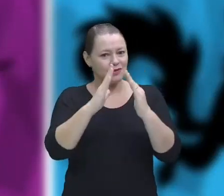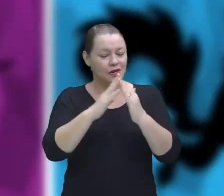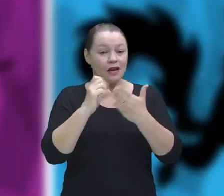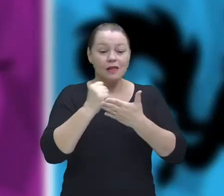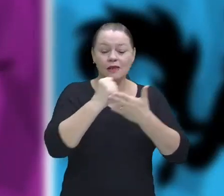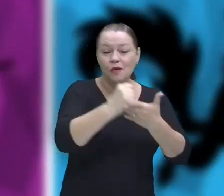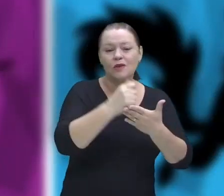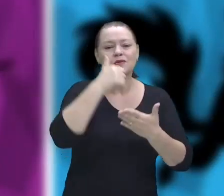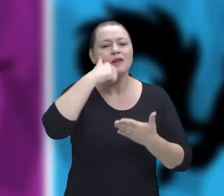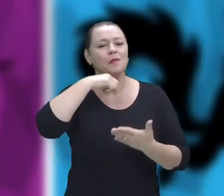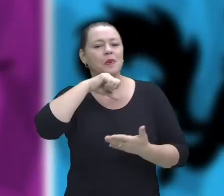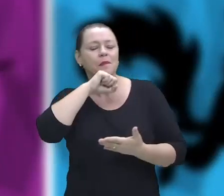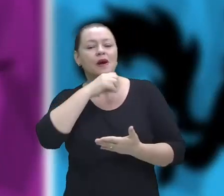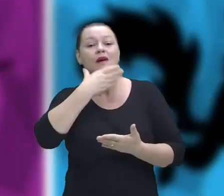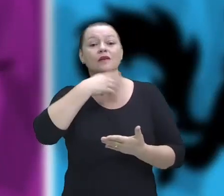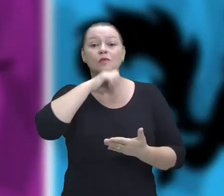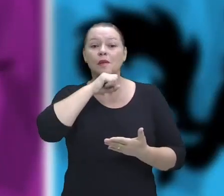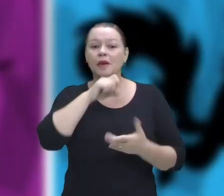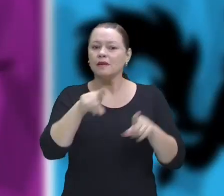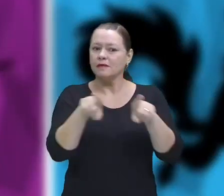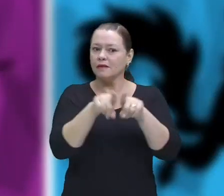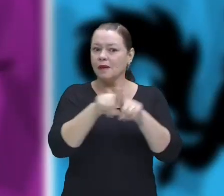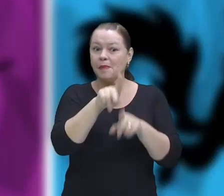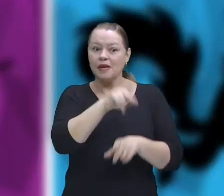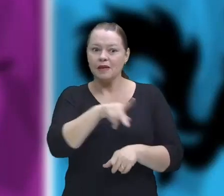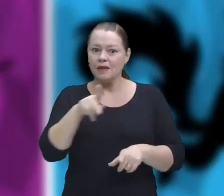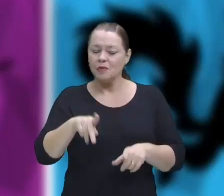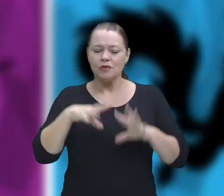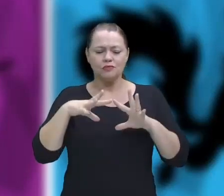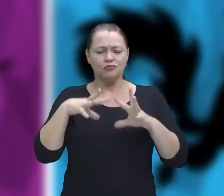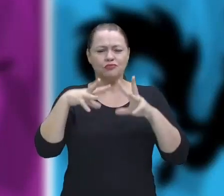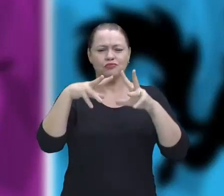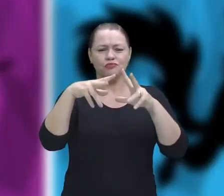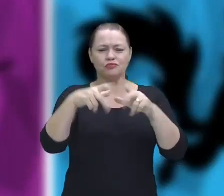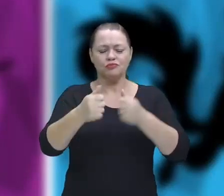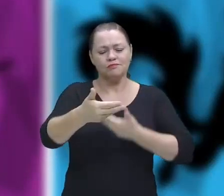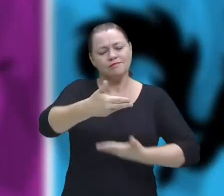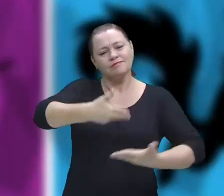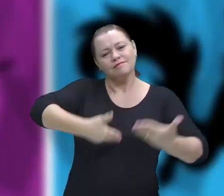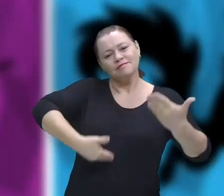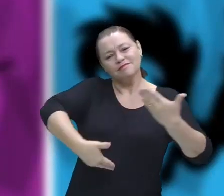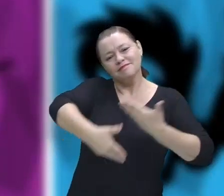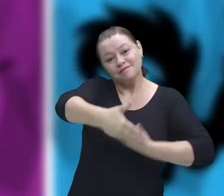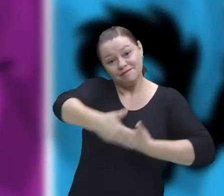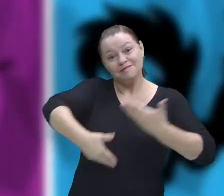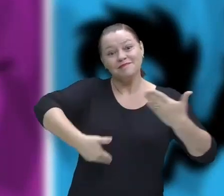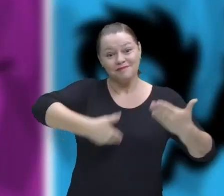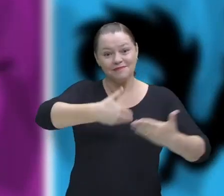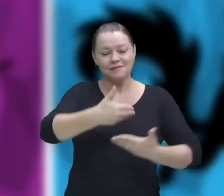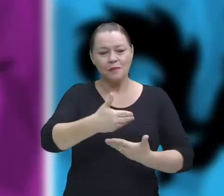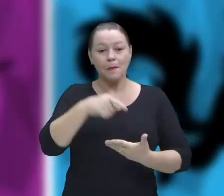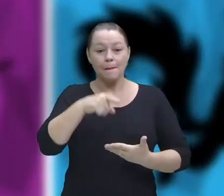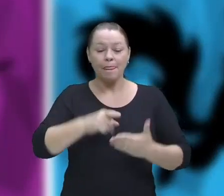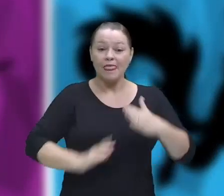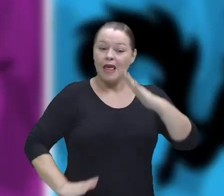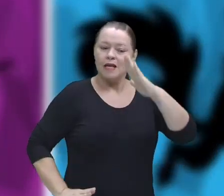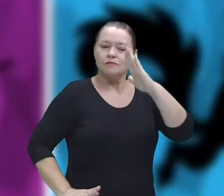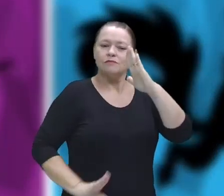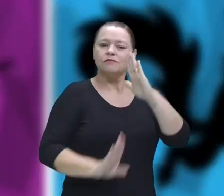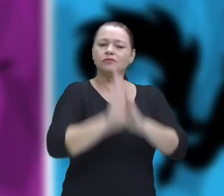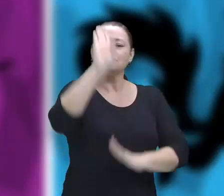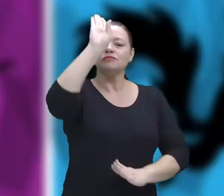da mamãe, da professora, todo mundo muito envolvido para poder alavancar a nossa